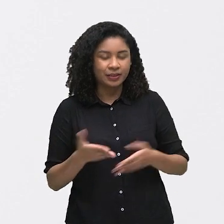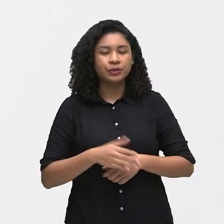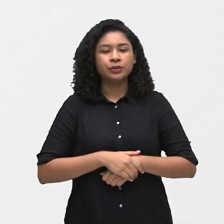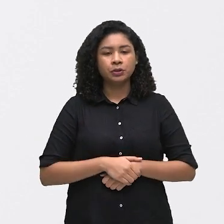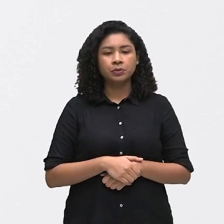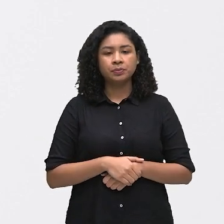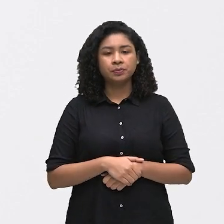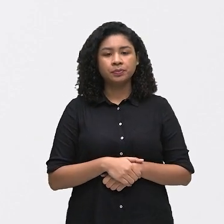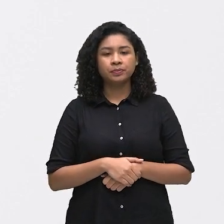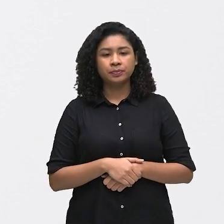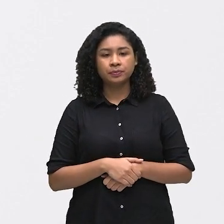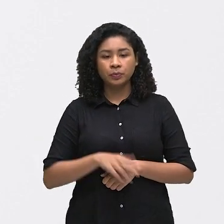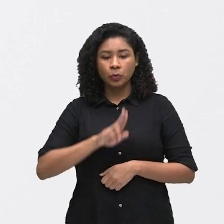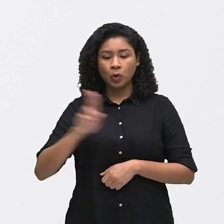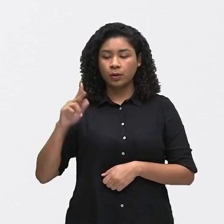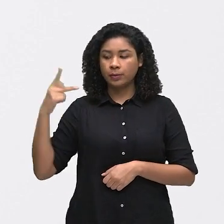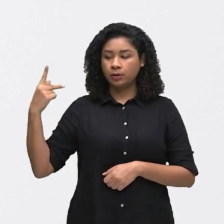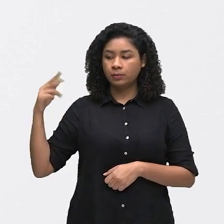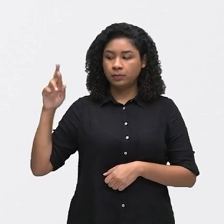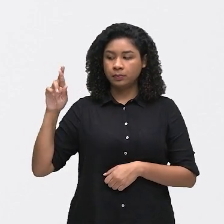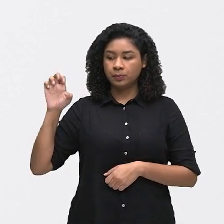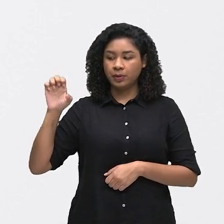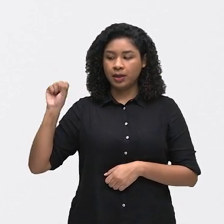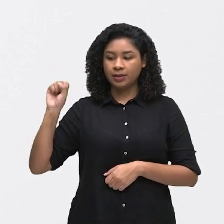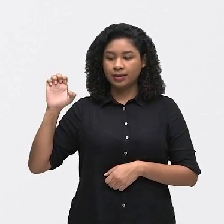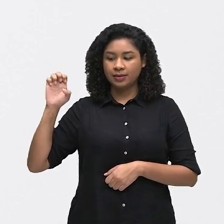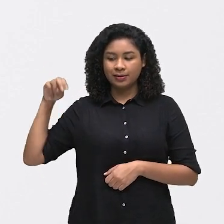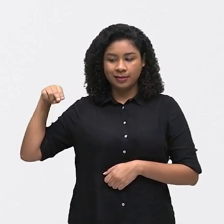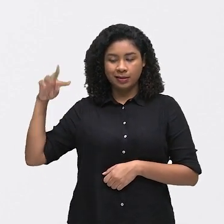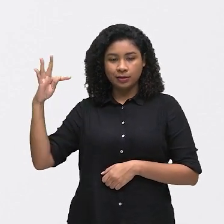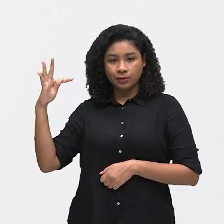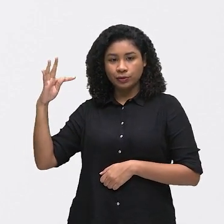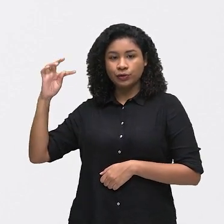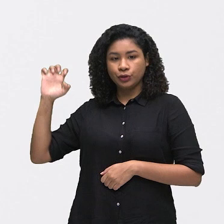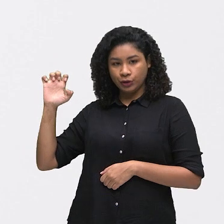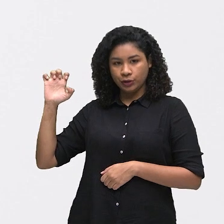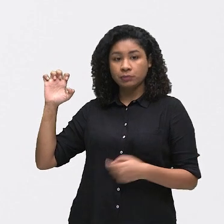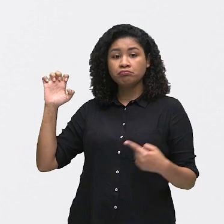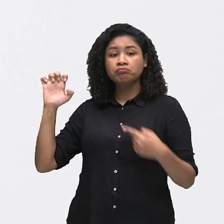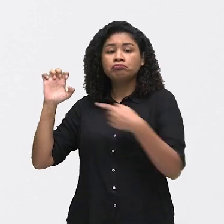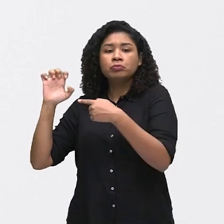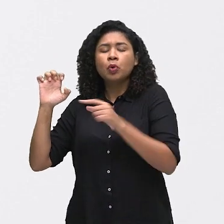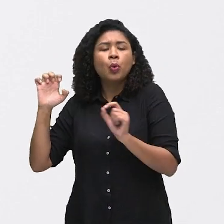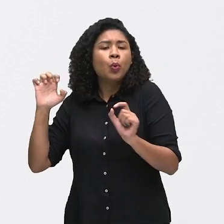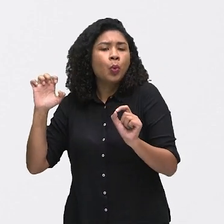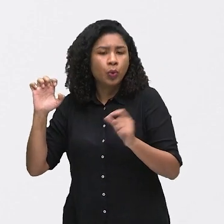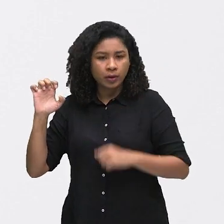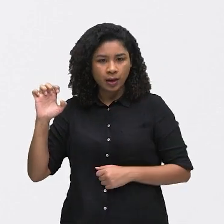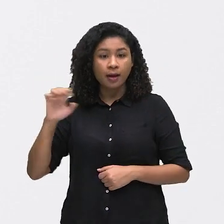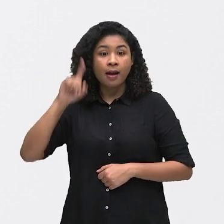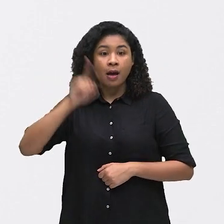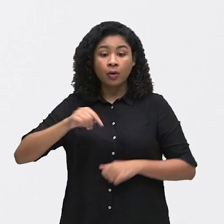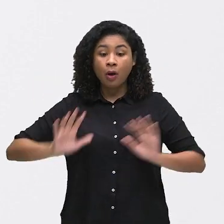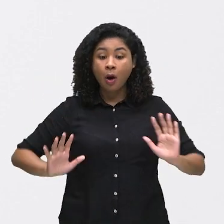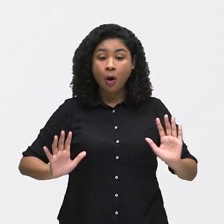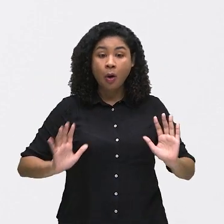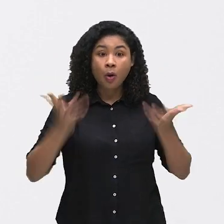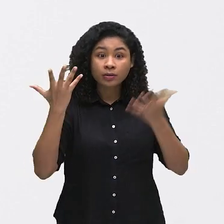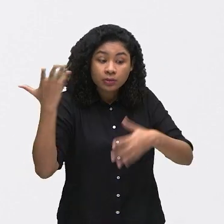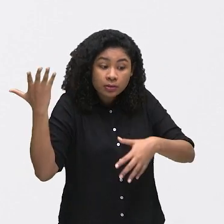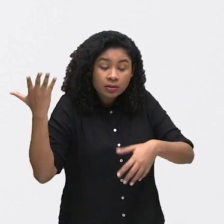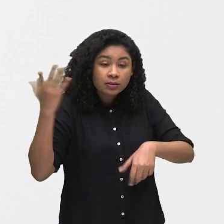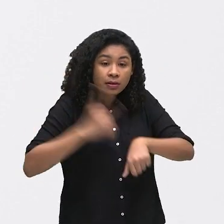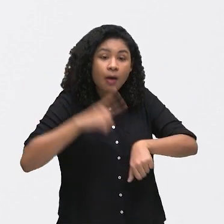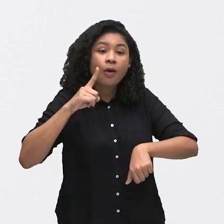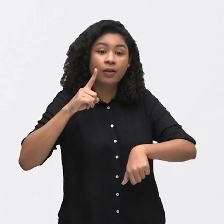tempo presente é aquele em que o fato ocorre no momento em que estamos falando,